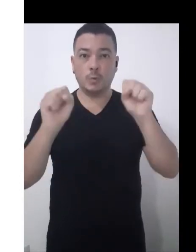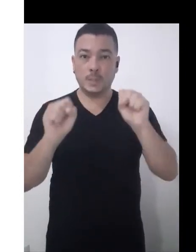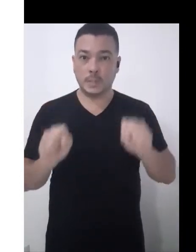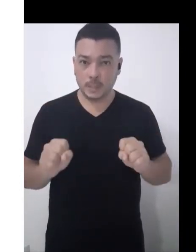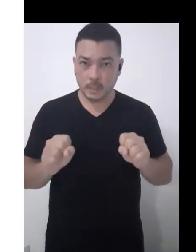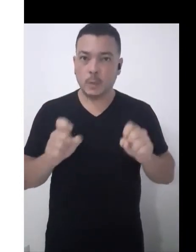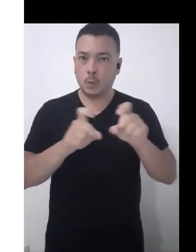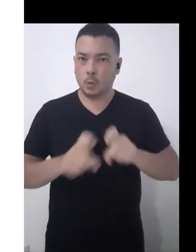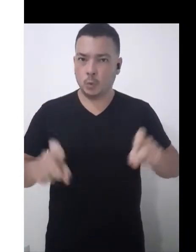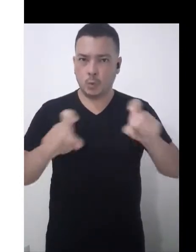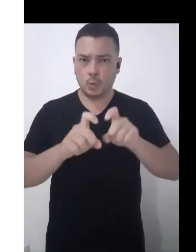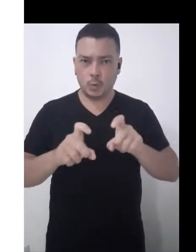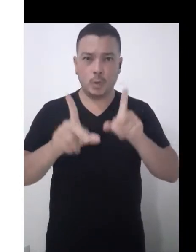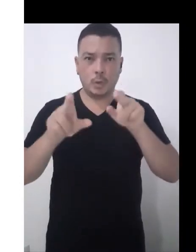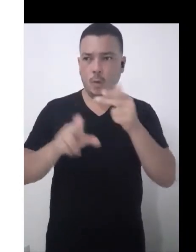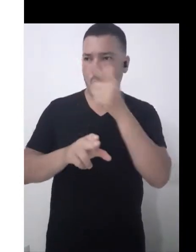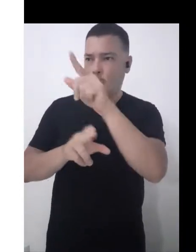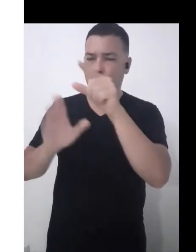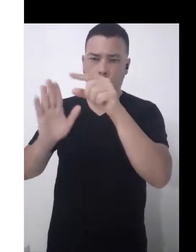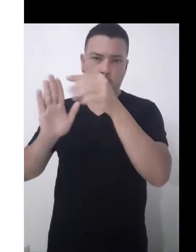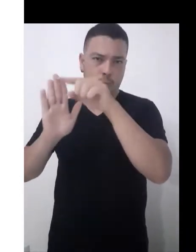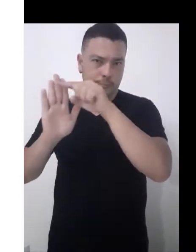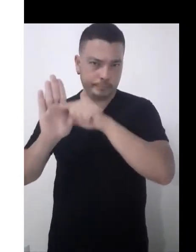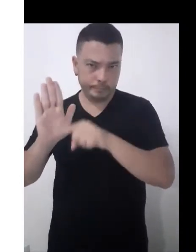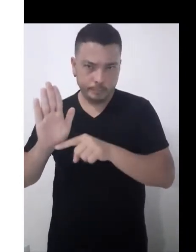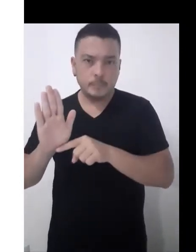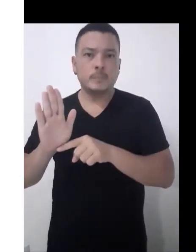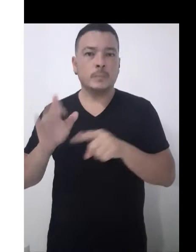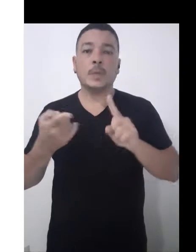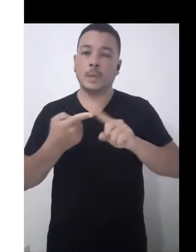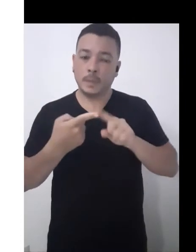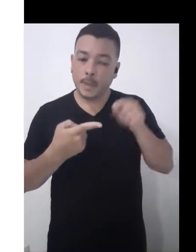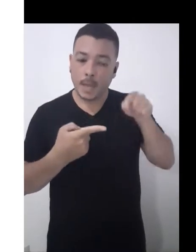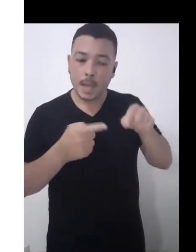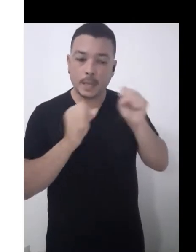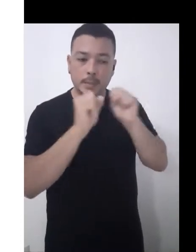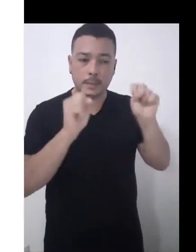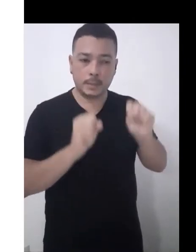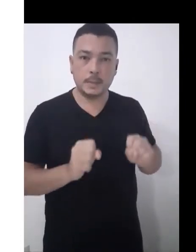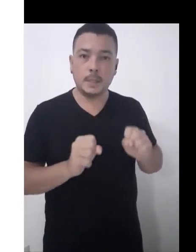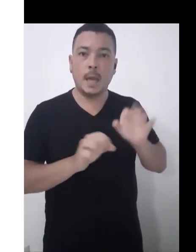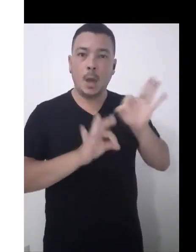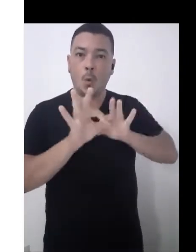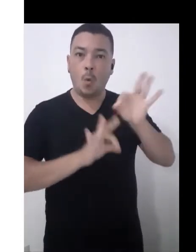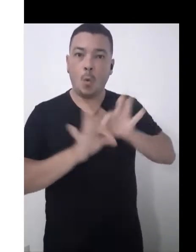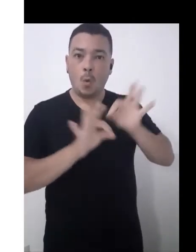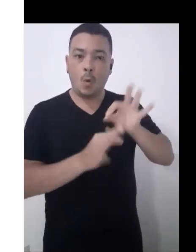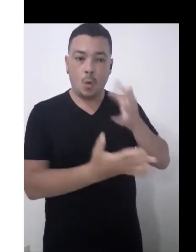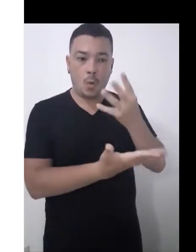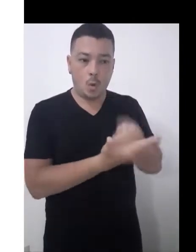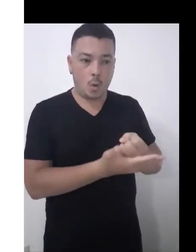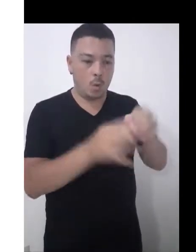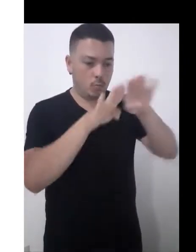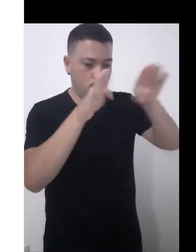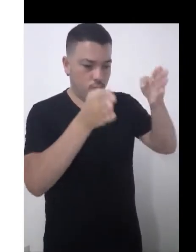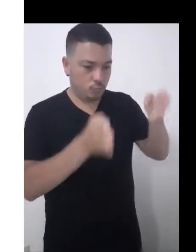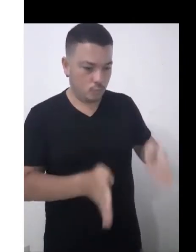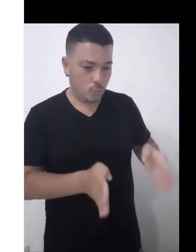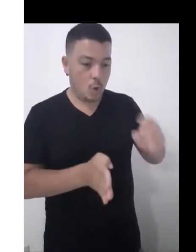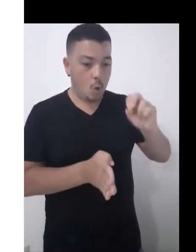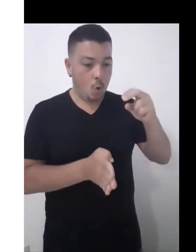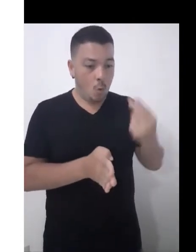assim como qualquer outro software, ele vai ser preparado para ser instalado em um hardware, em um equipamento